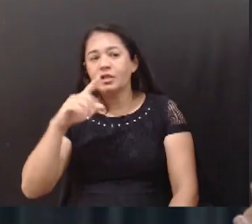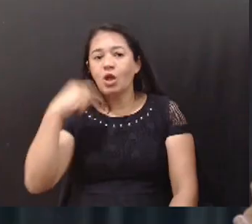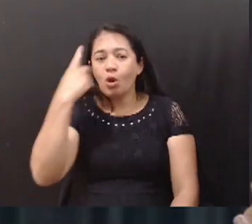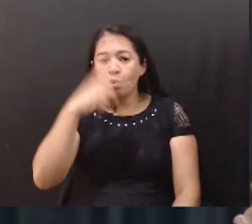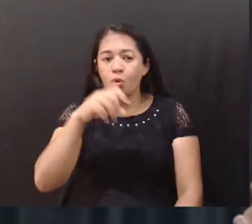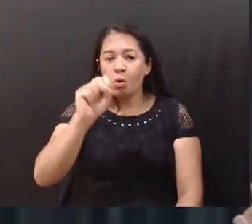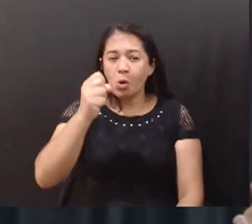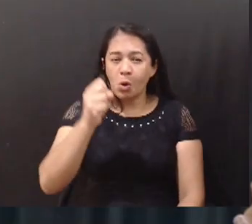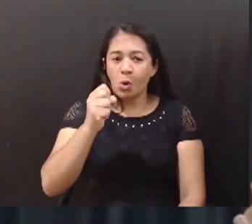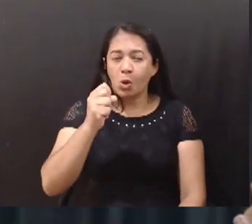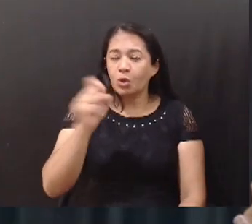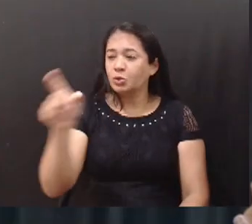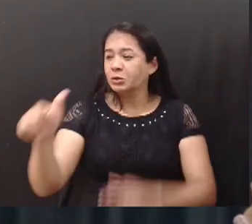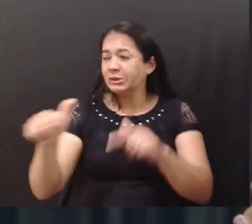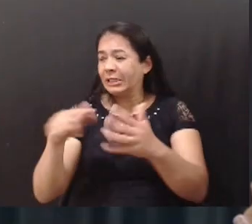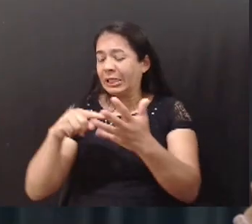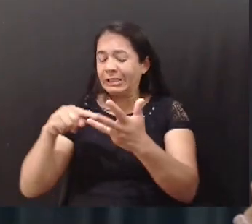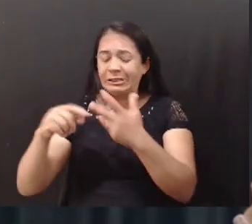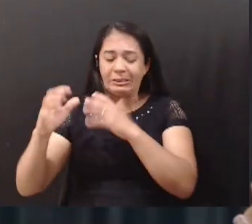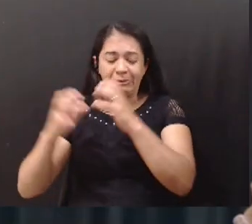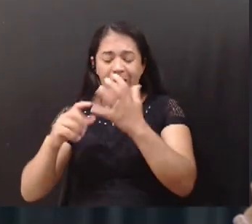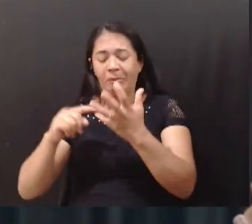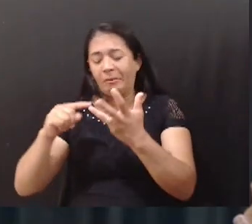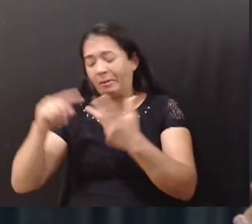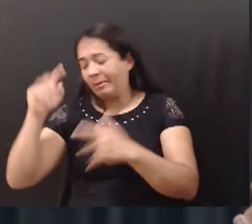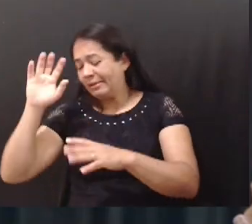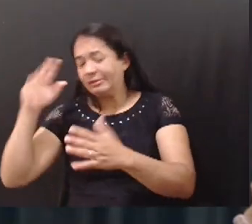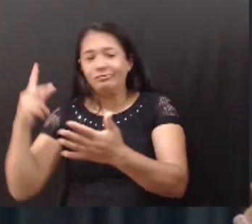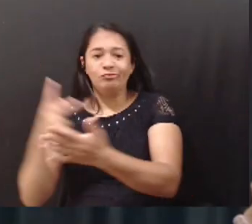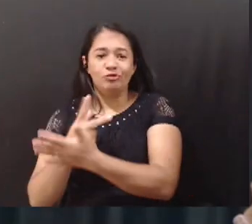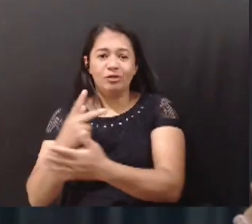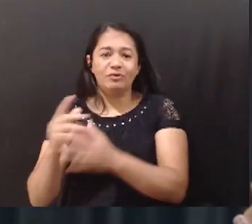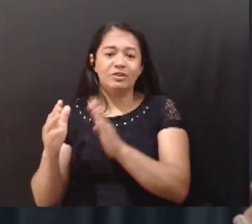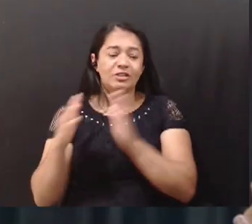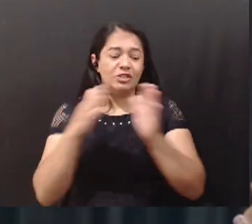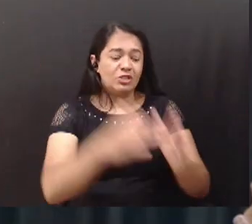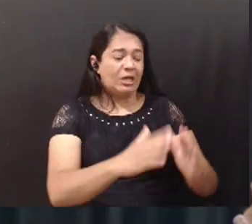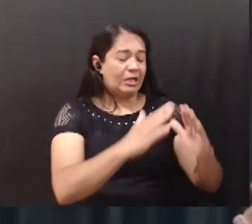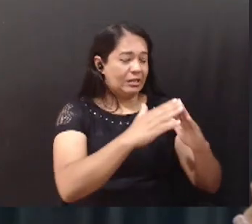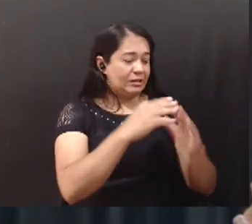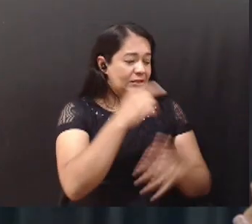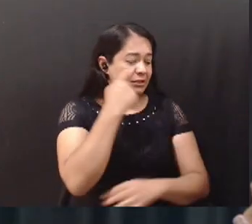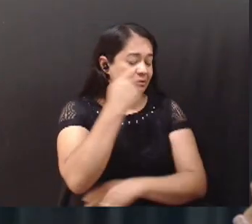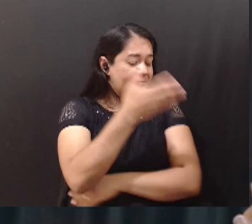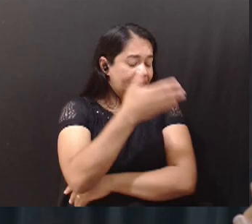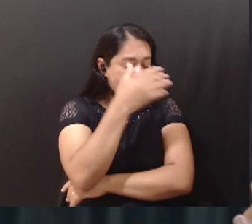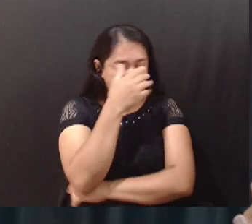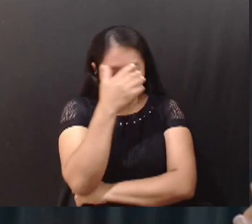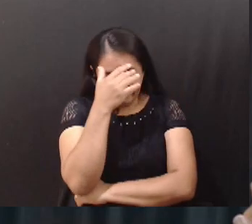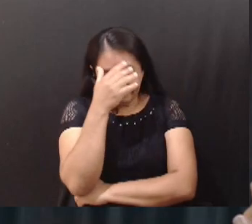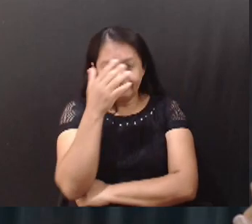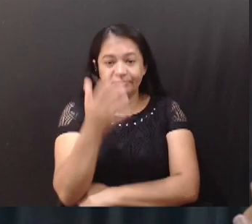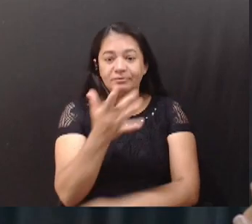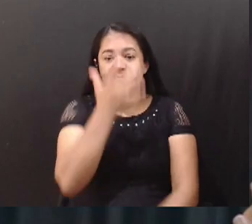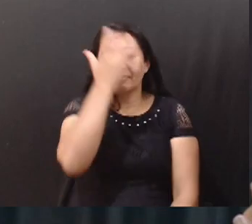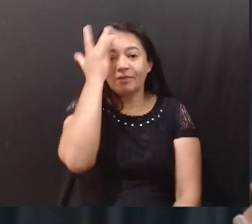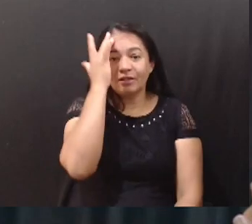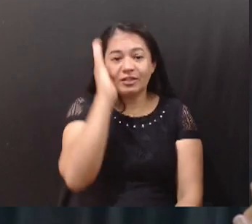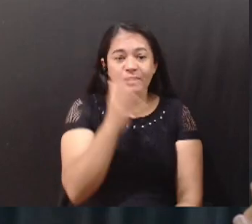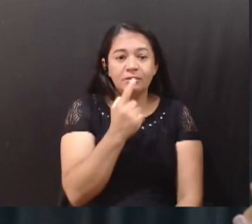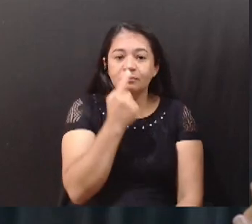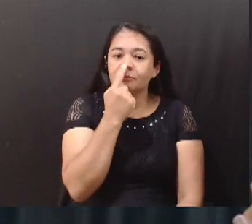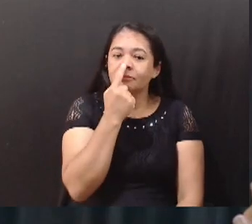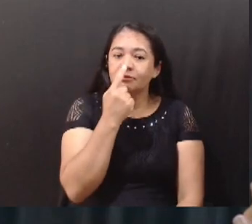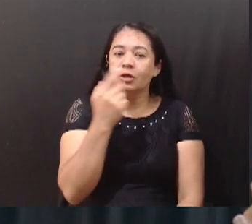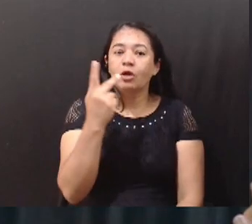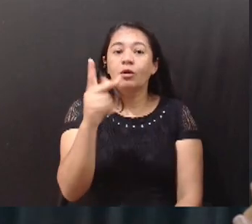deu errado, você não conseguiu fechar contrato. Você chega em casa e você vê aquela situação. Com uma pessoa que você já tem intimidade. Qual que é a sua